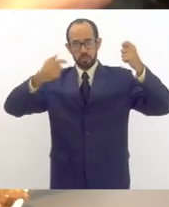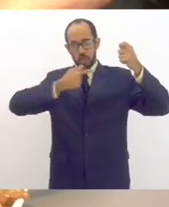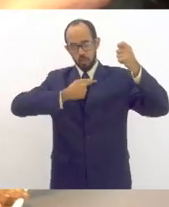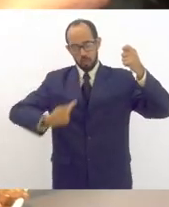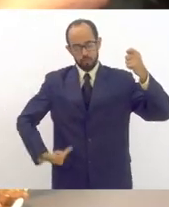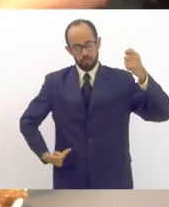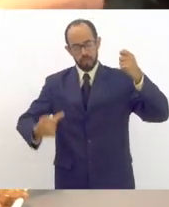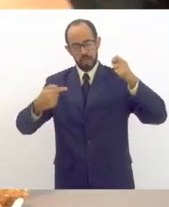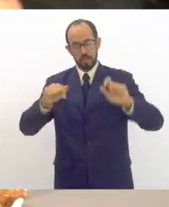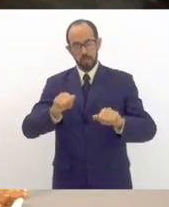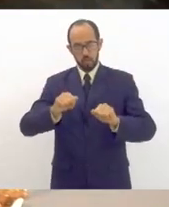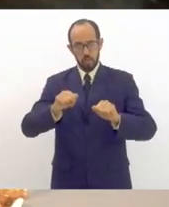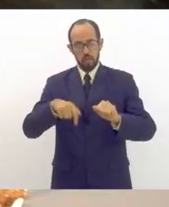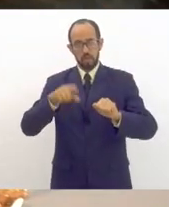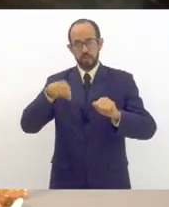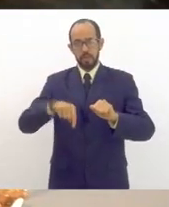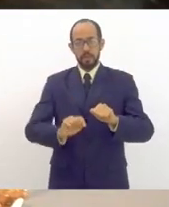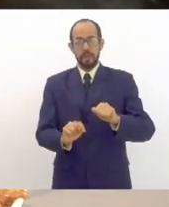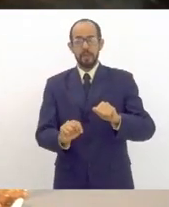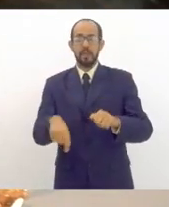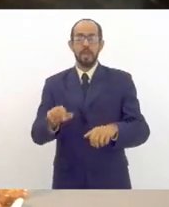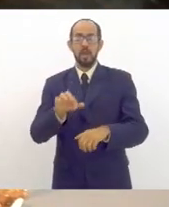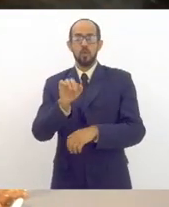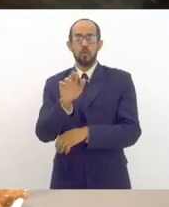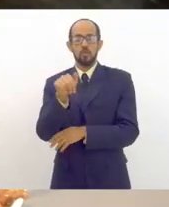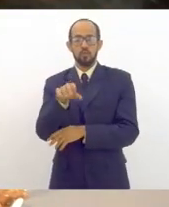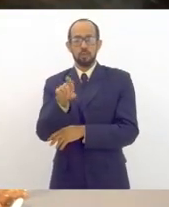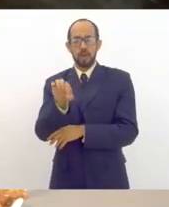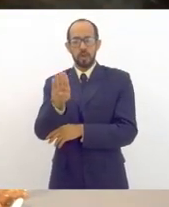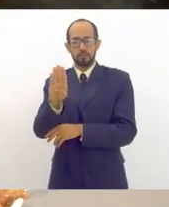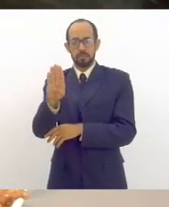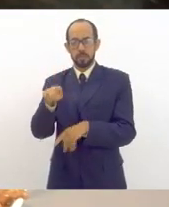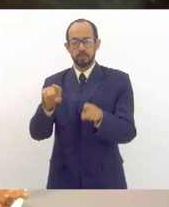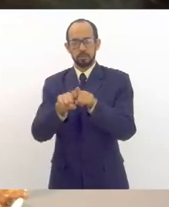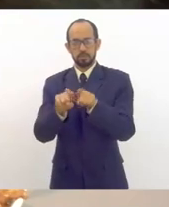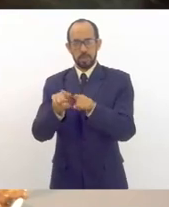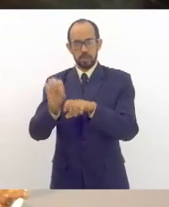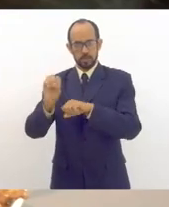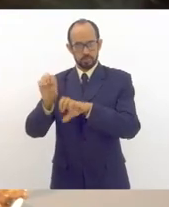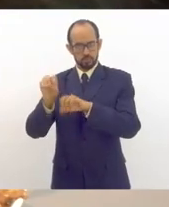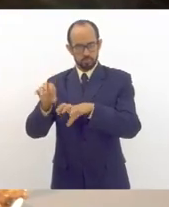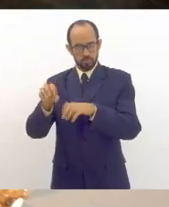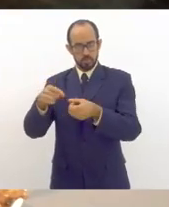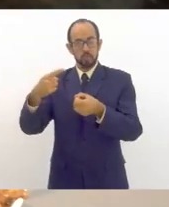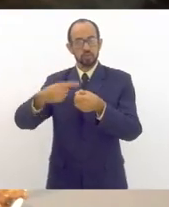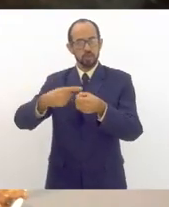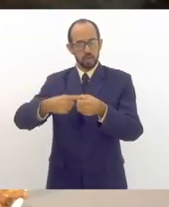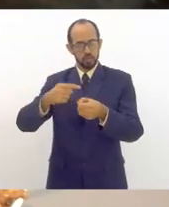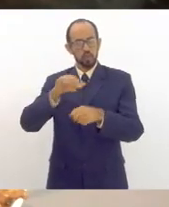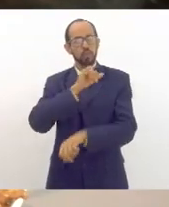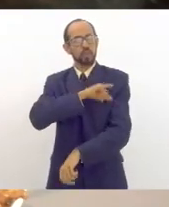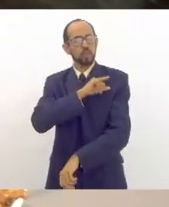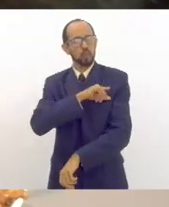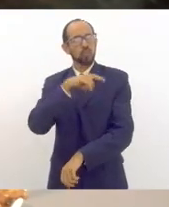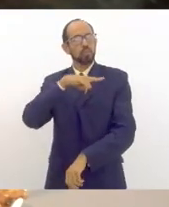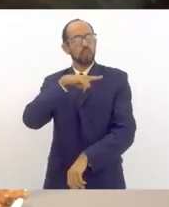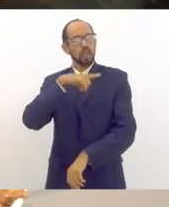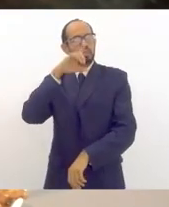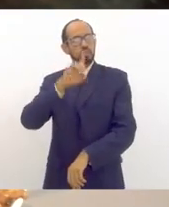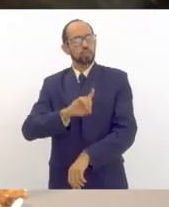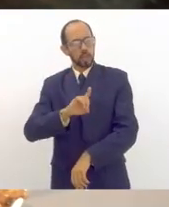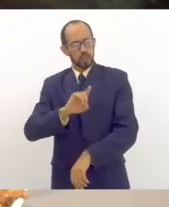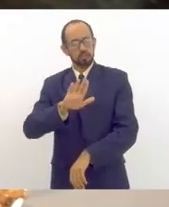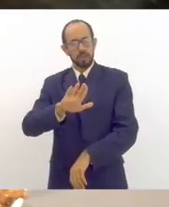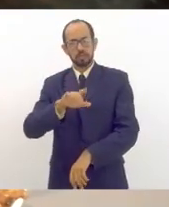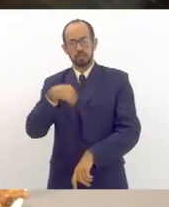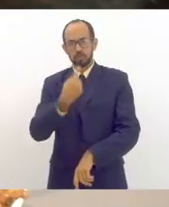Estado sobre a questão do Fundeb e da educação a que a cidade do Rio de Janeiro tem direito, né? Mas que a gente também não